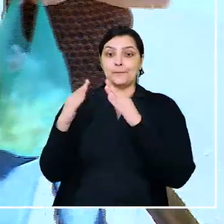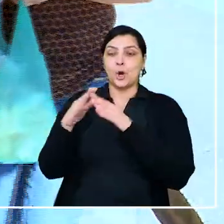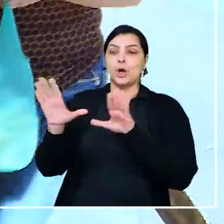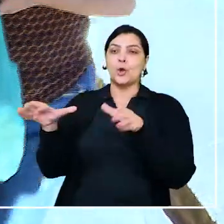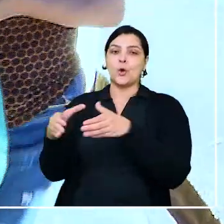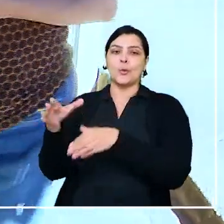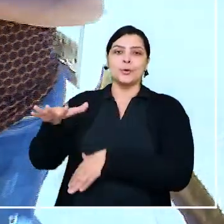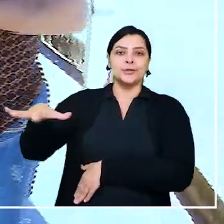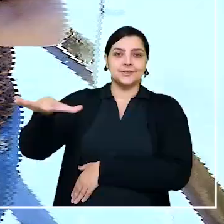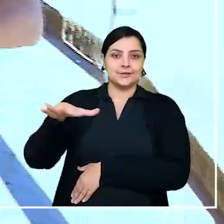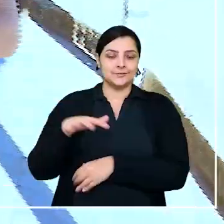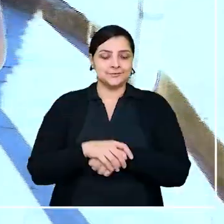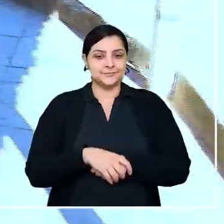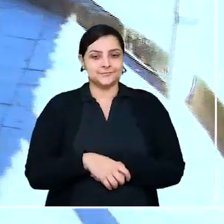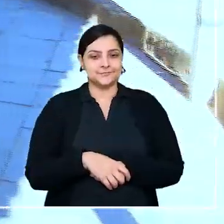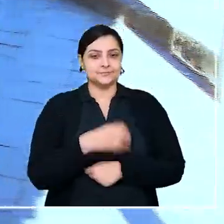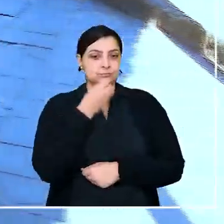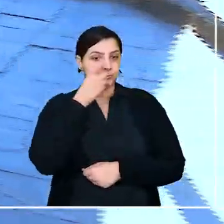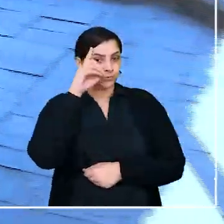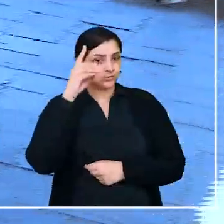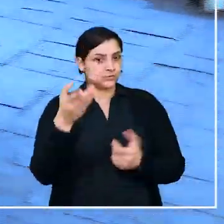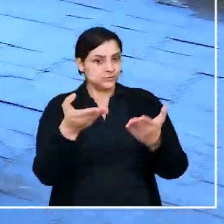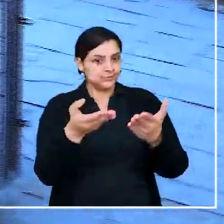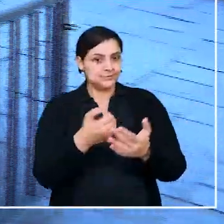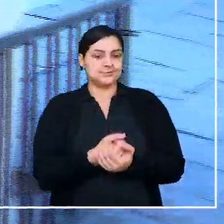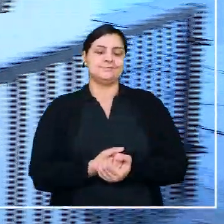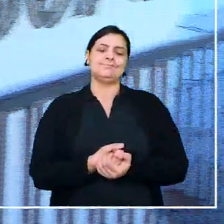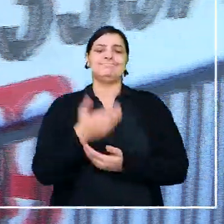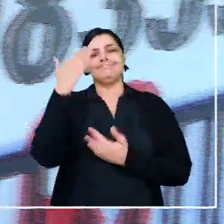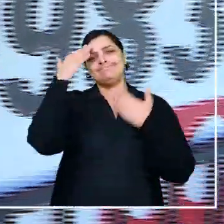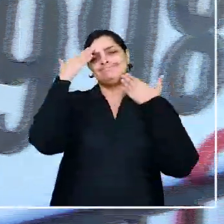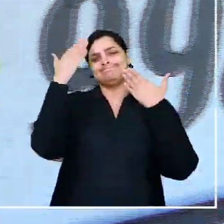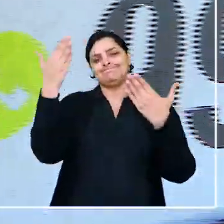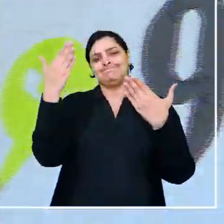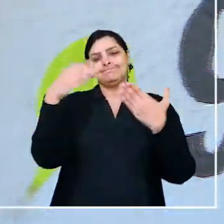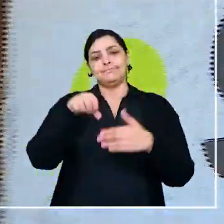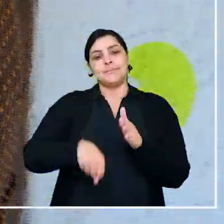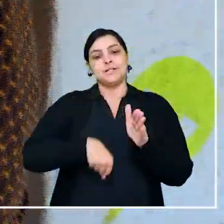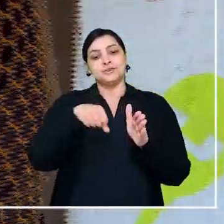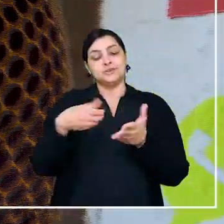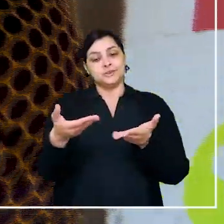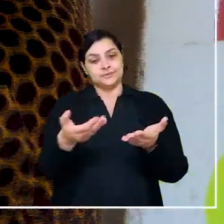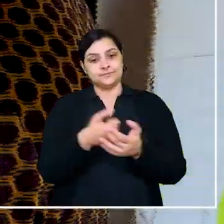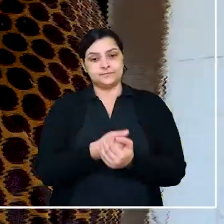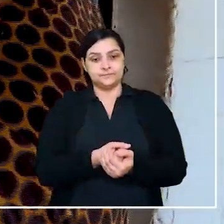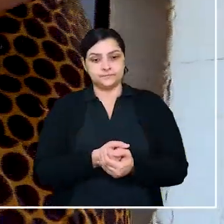mora na comunidade. Bom dia, Salete. Oi, meu amor. Obrigado. Sua mandioca,